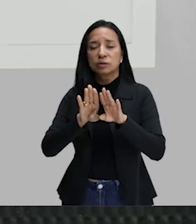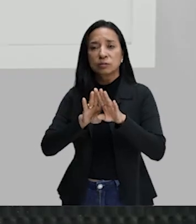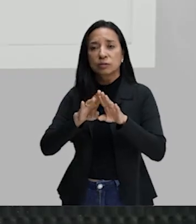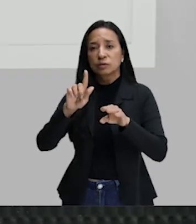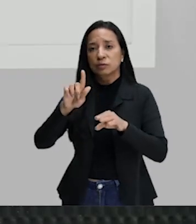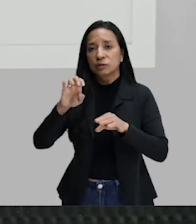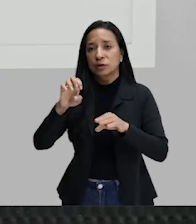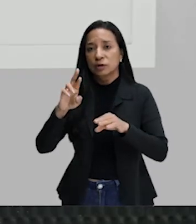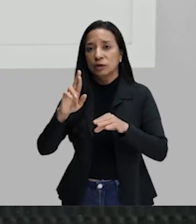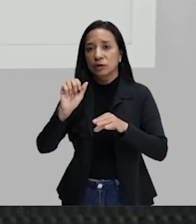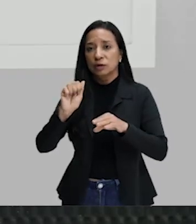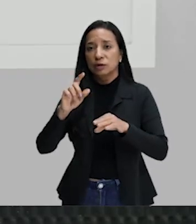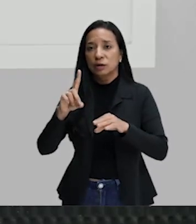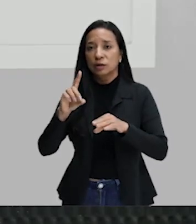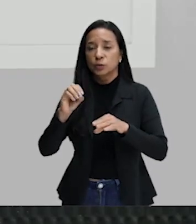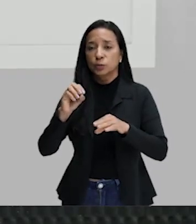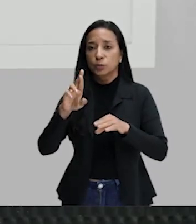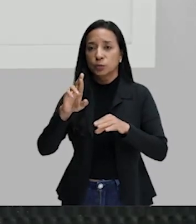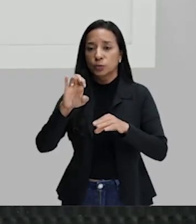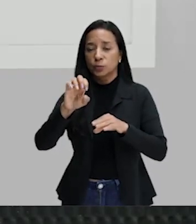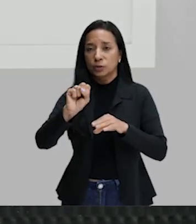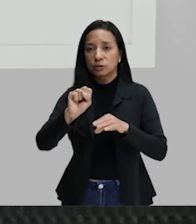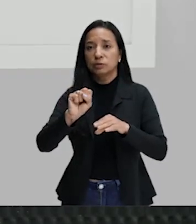nós podemos também calcular